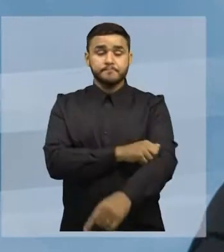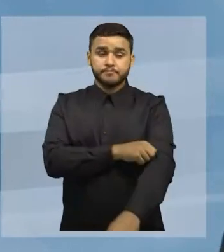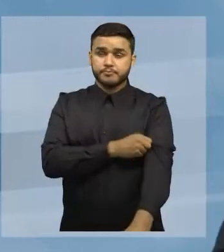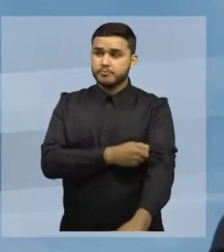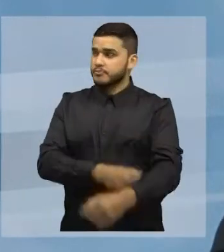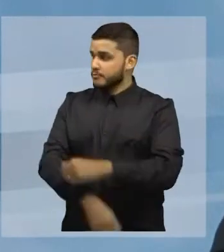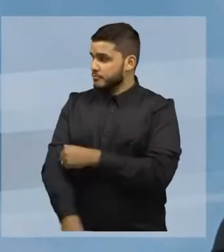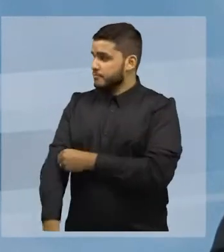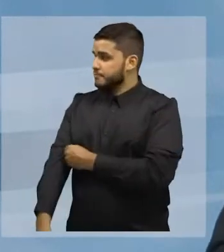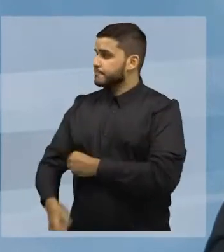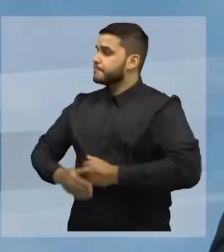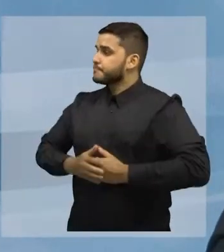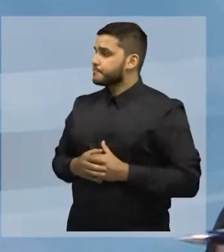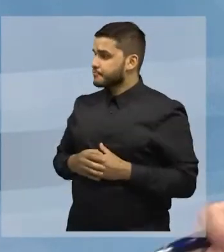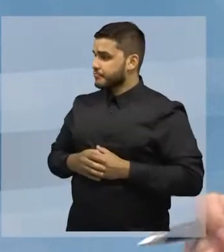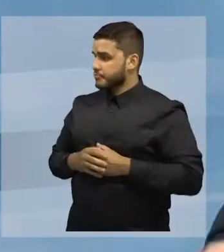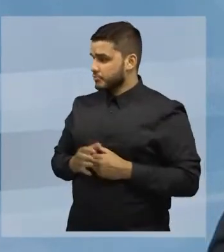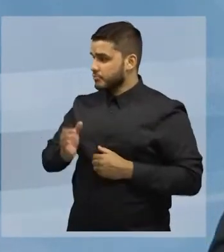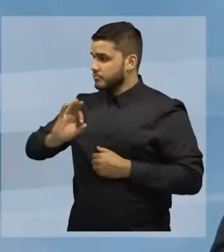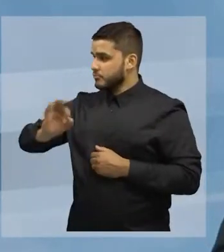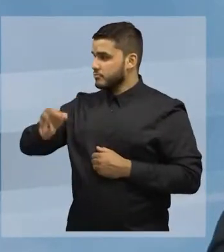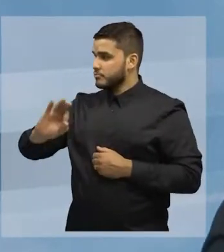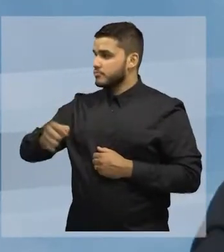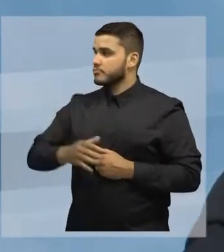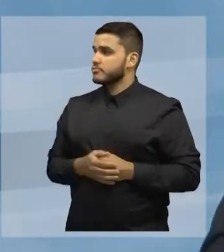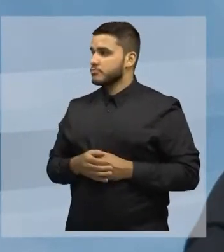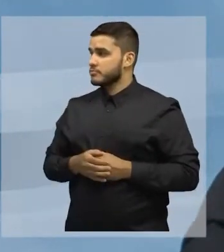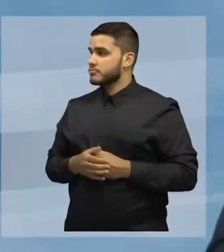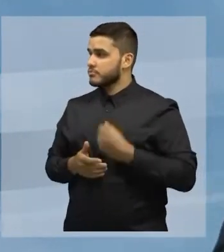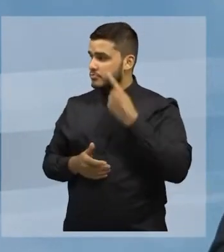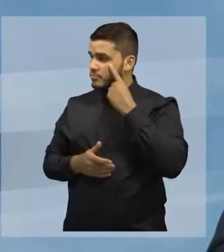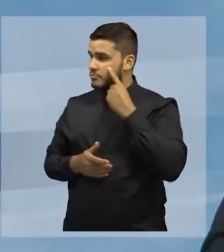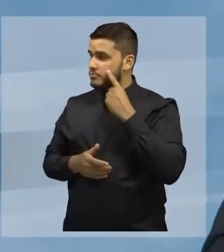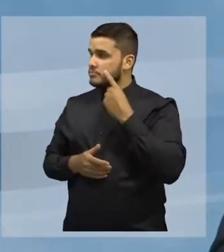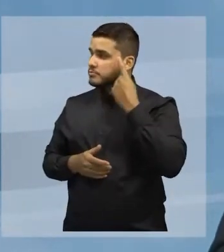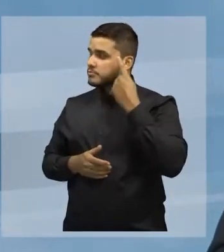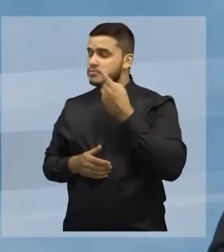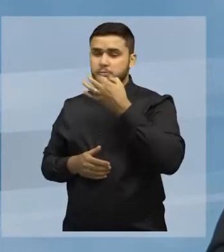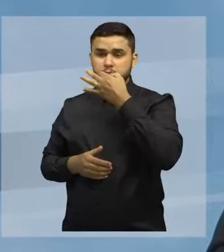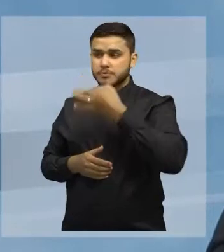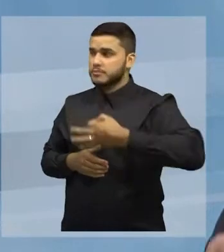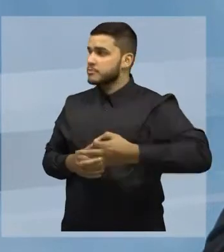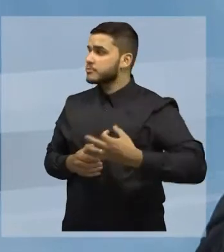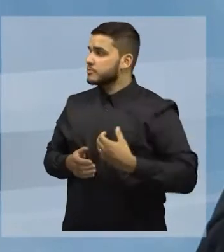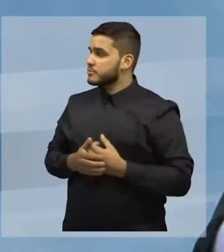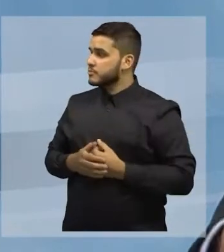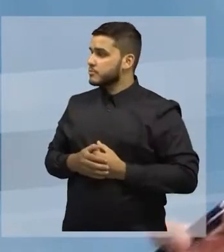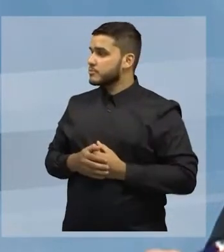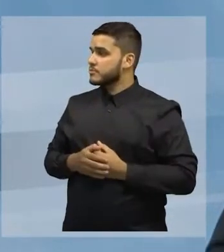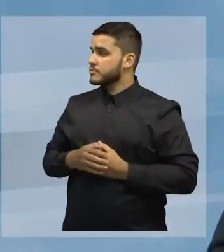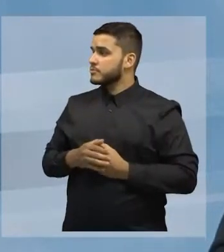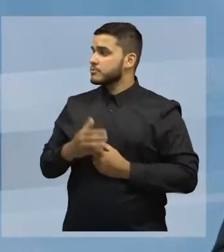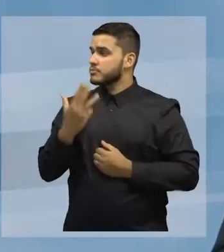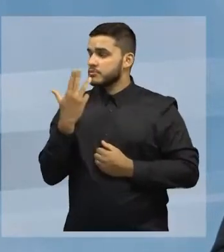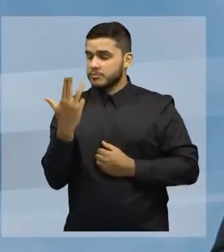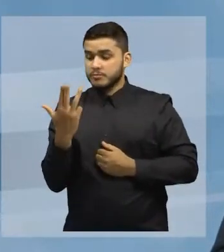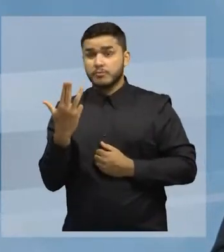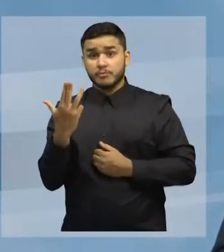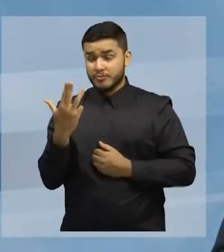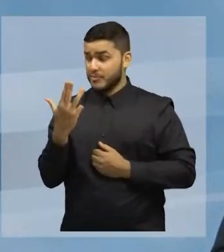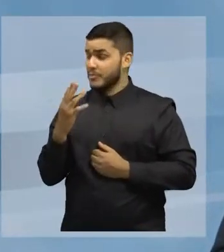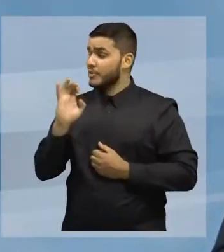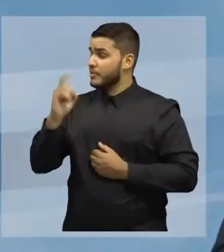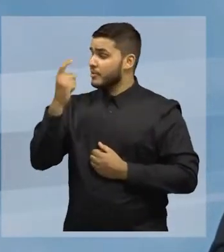no cenário que eu acho que vale a pena a gente refletir um pouco. A influência do ex-presidente Lula. Depois de todo o desgaste, né,